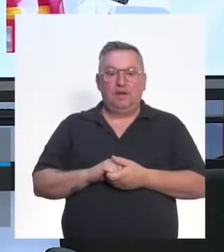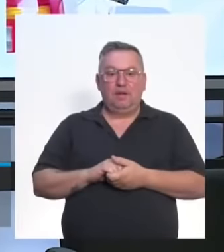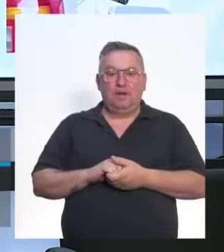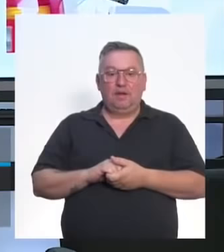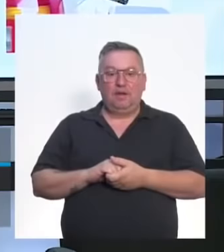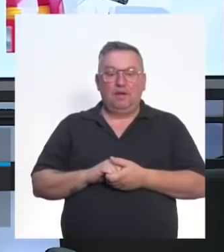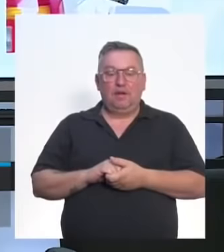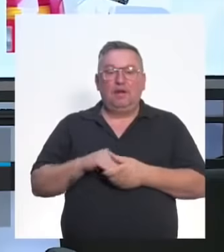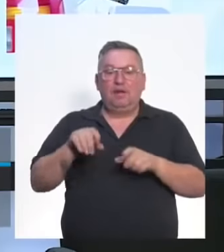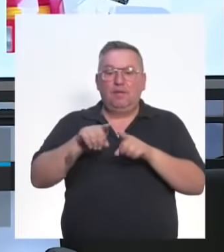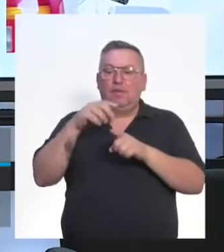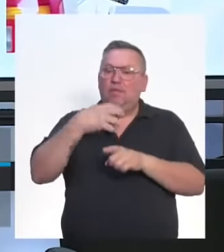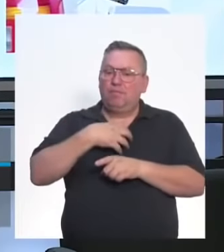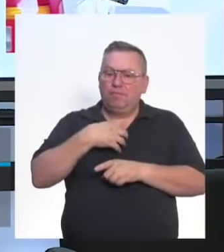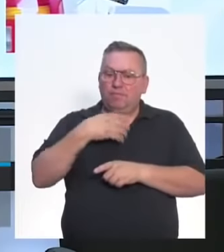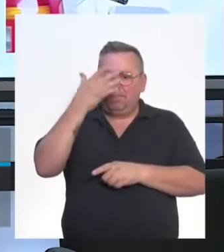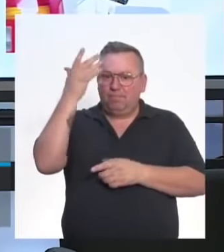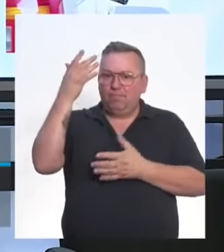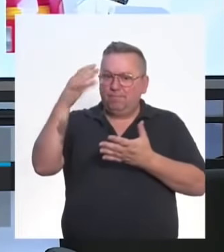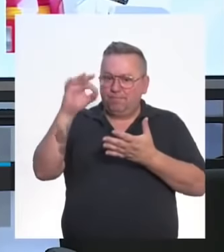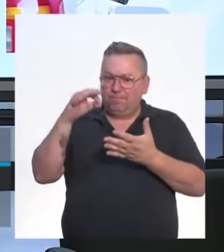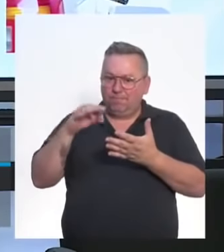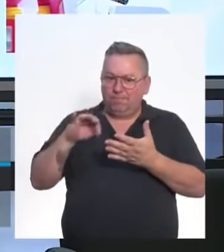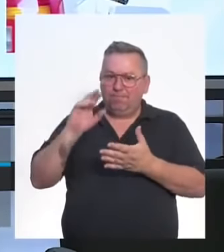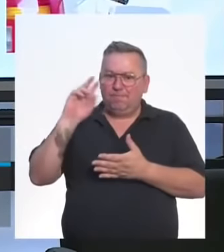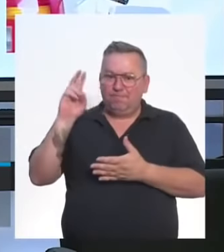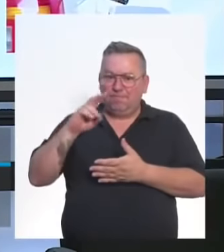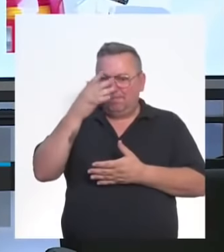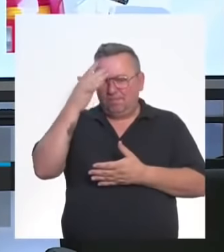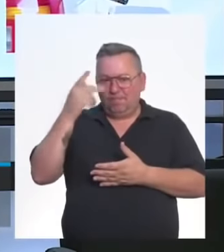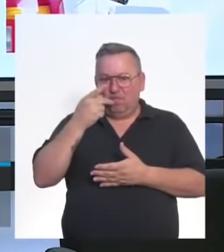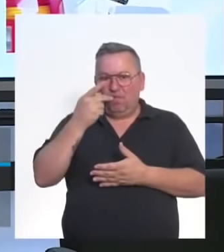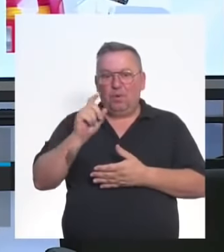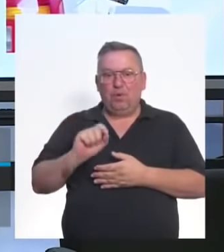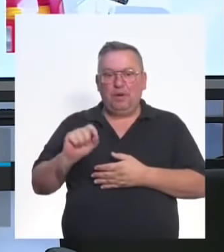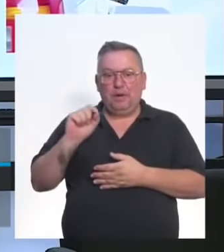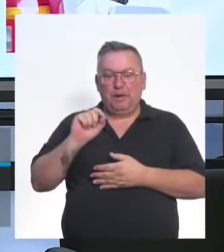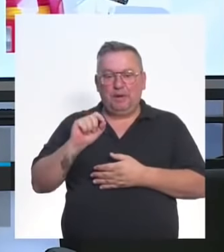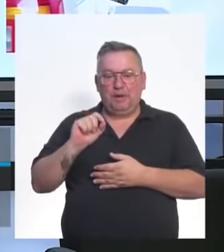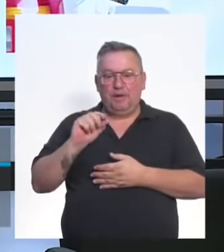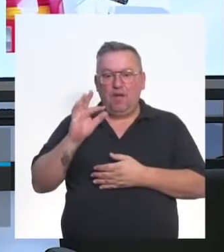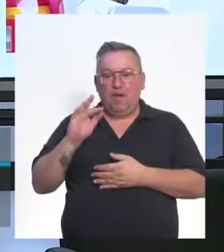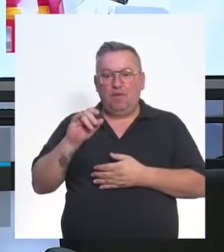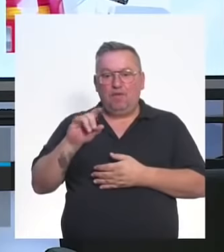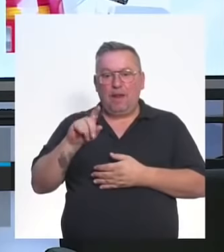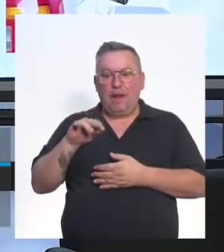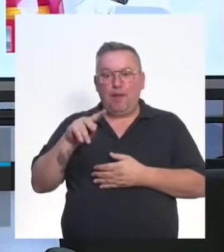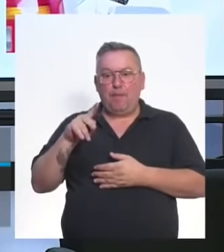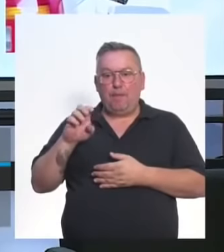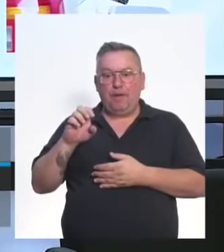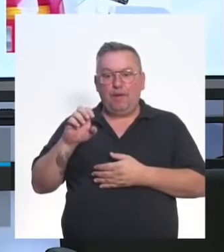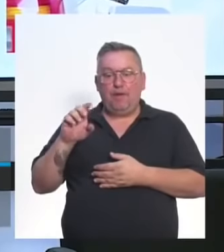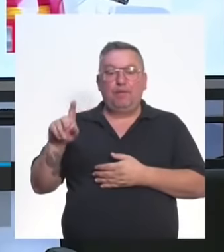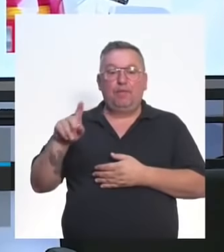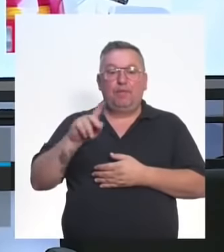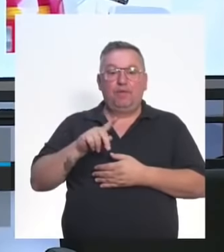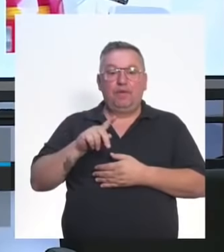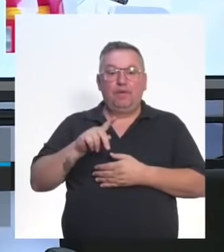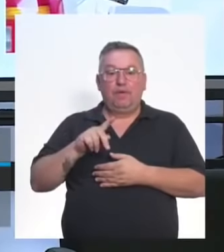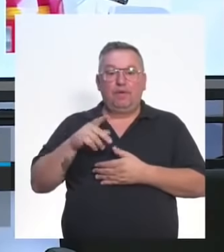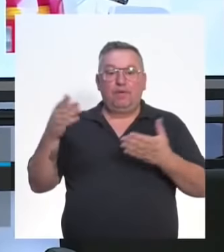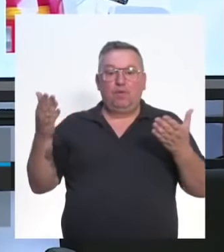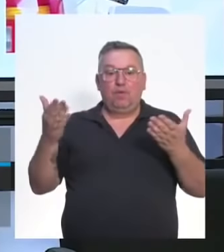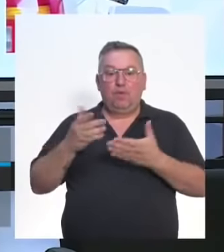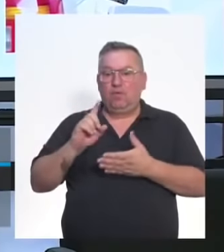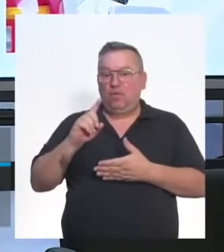Tá? E de maneira, o pessoal me corrigindo também, dei uma olhadinha. O pessoal ele falou que, acho que foi o Felipe, ele falou assim, professor, hoje não é